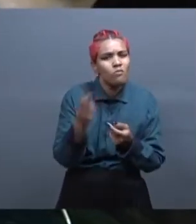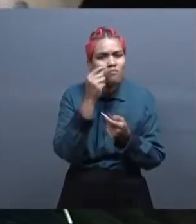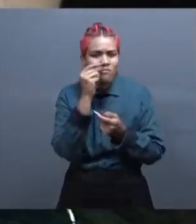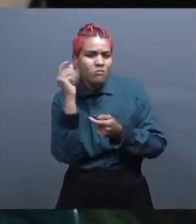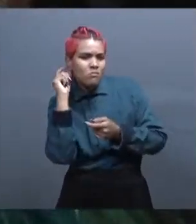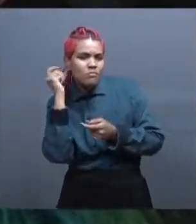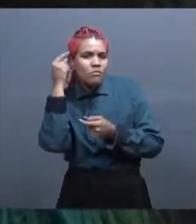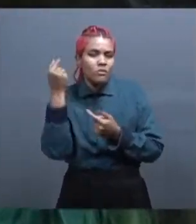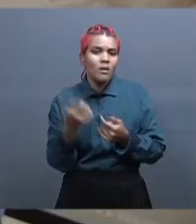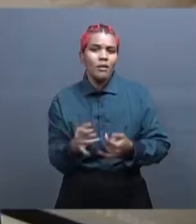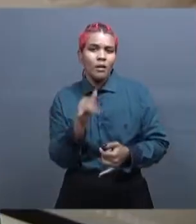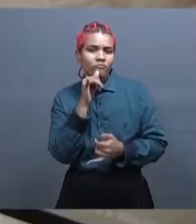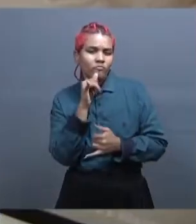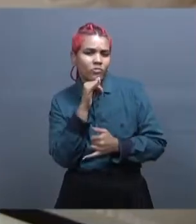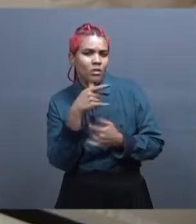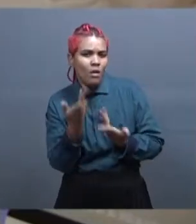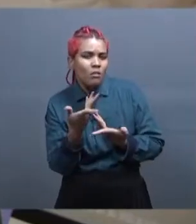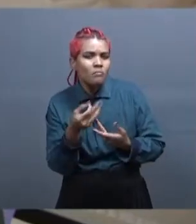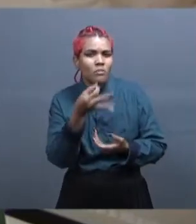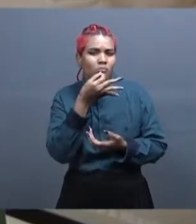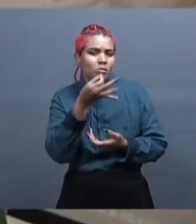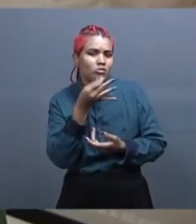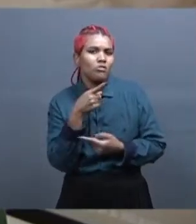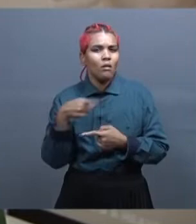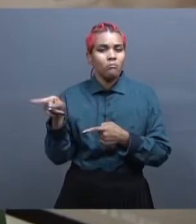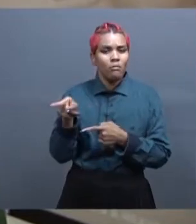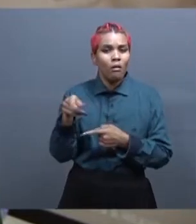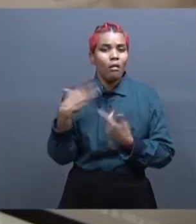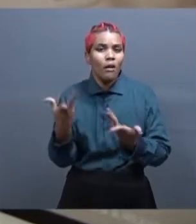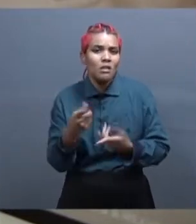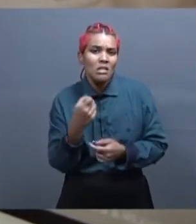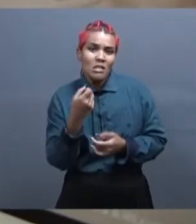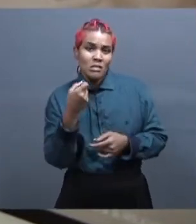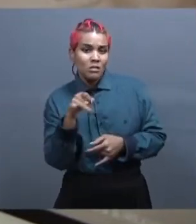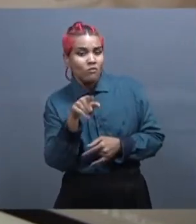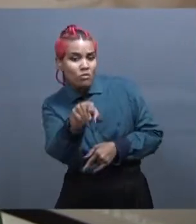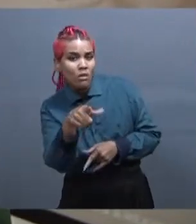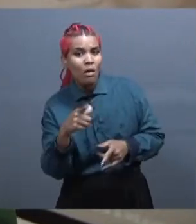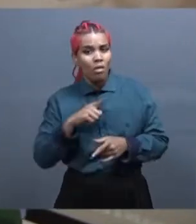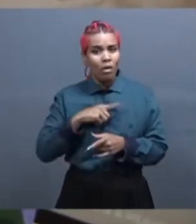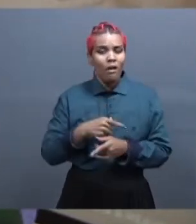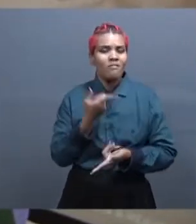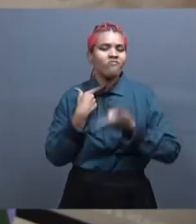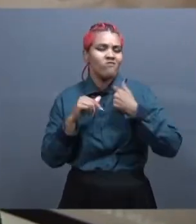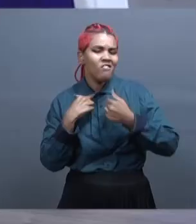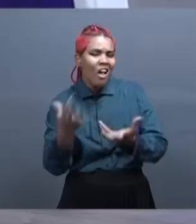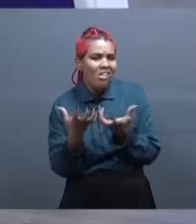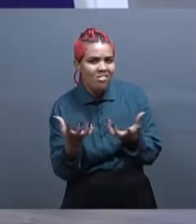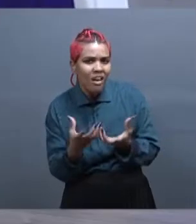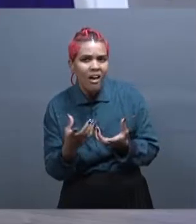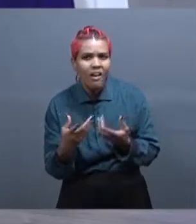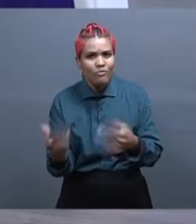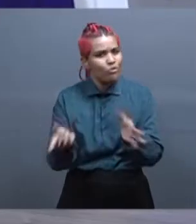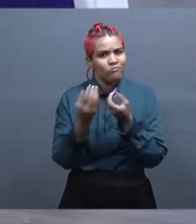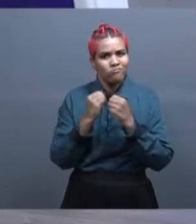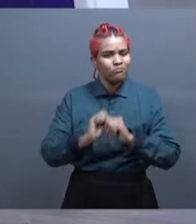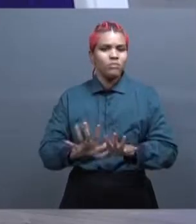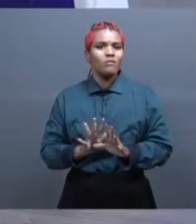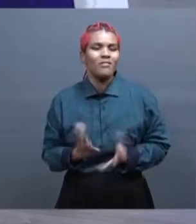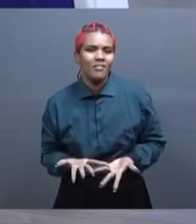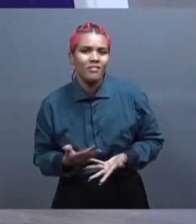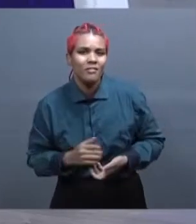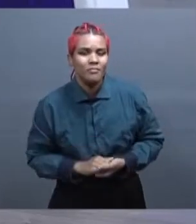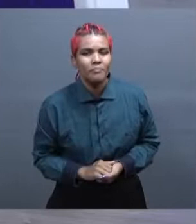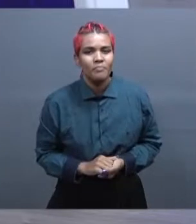dica da valença é a sua vontade se tem vontade de fazer mas não se priva disso naquele